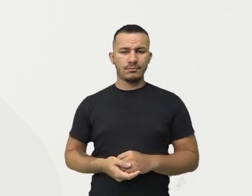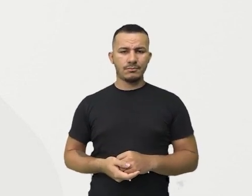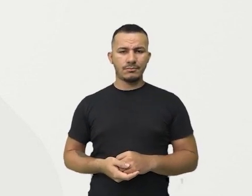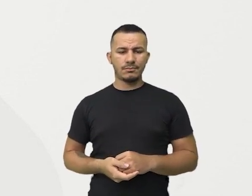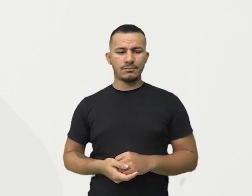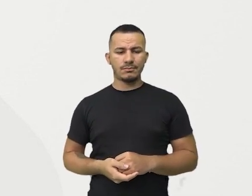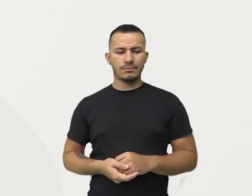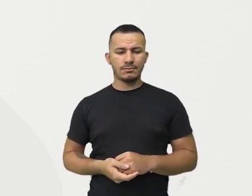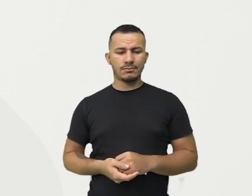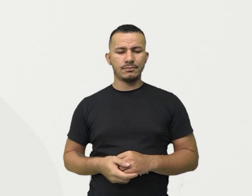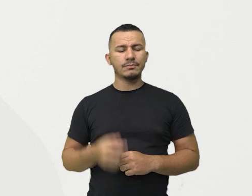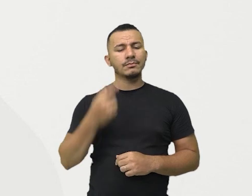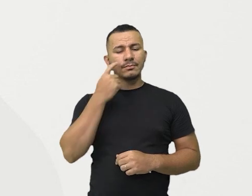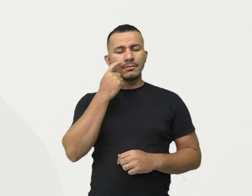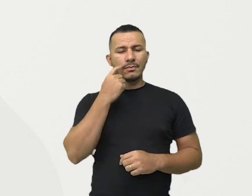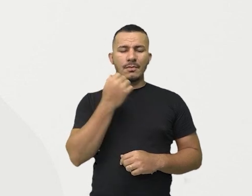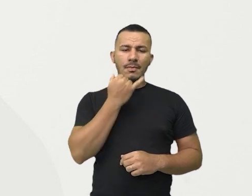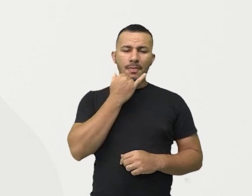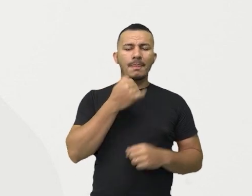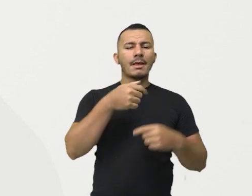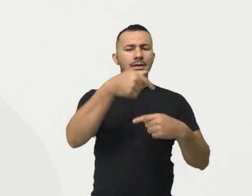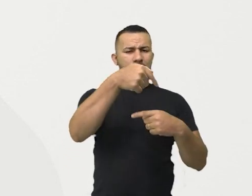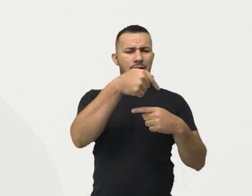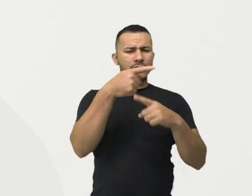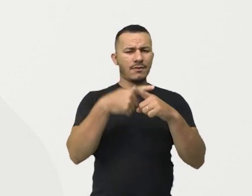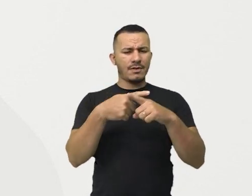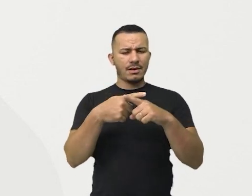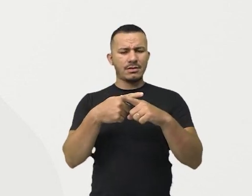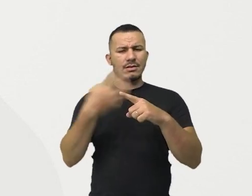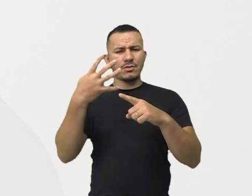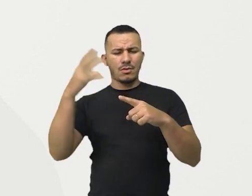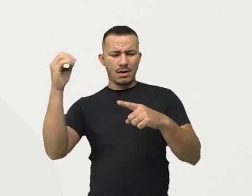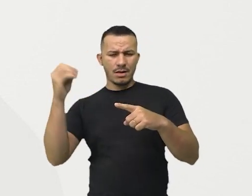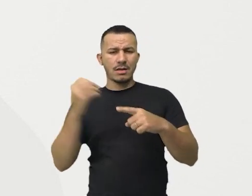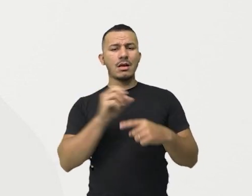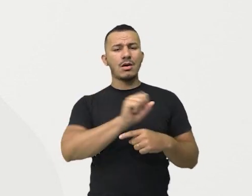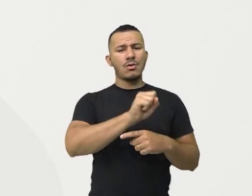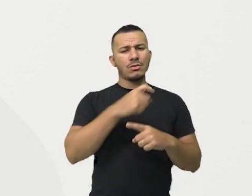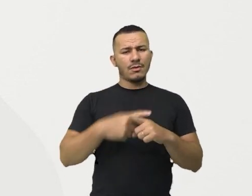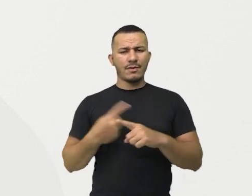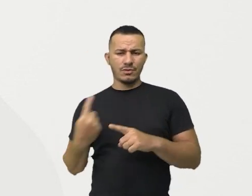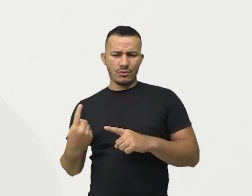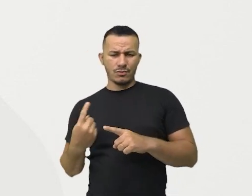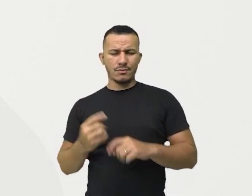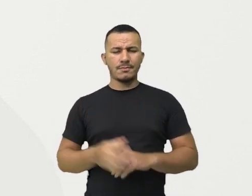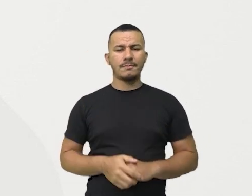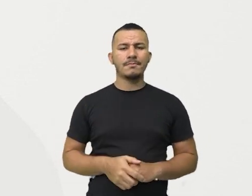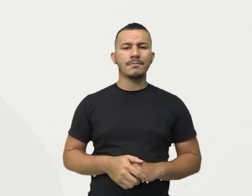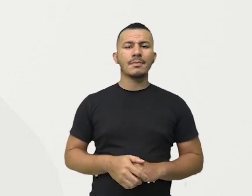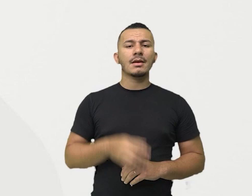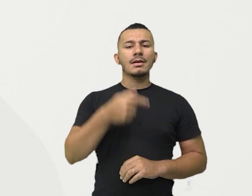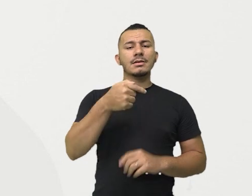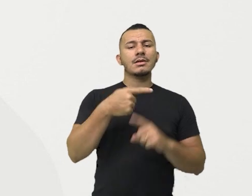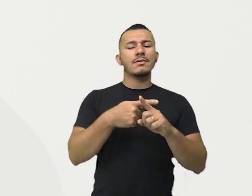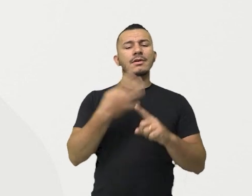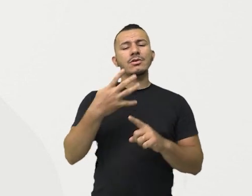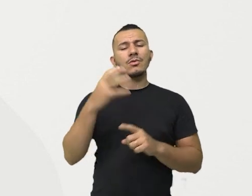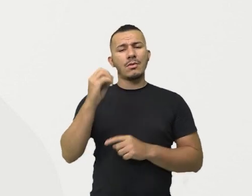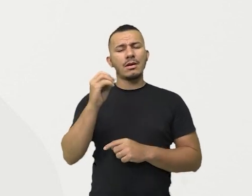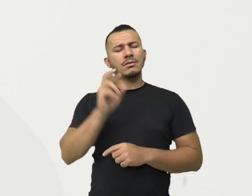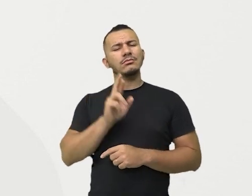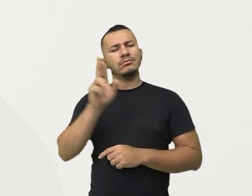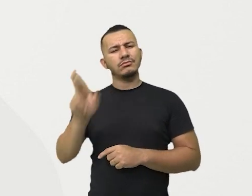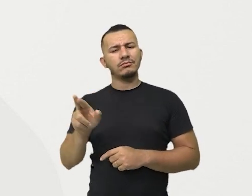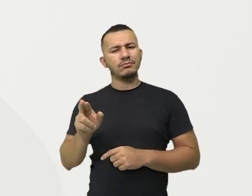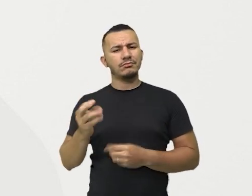Sim. Numerador vezes numerador, denominador vezes denominador. E a gente faz 7 vezes 40. E quanto é então,